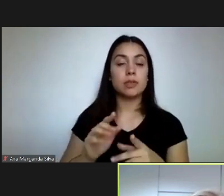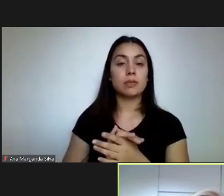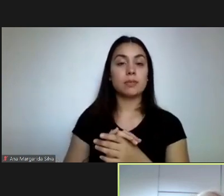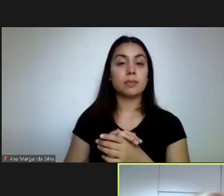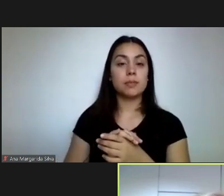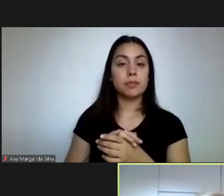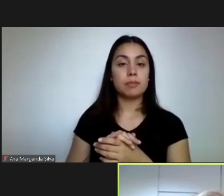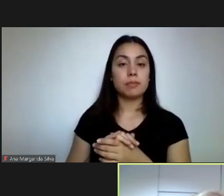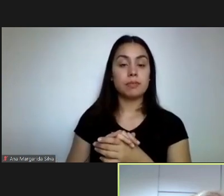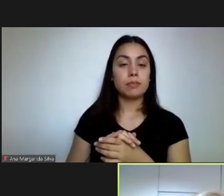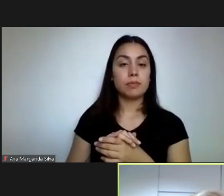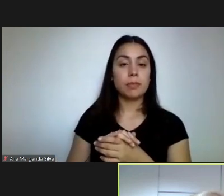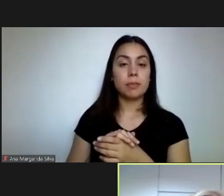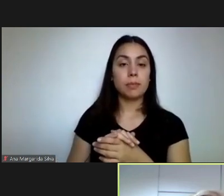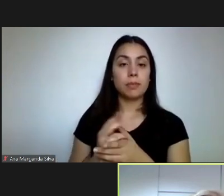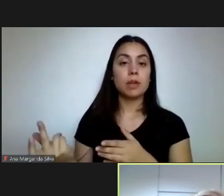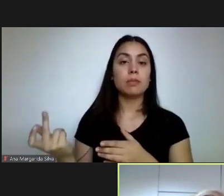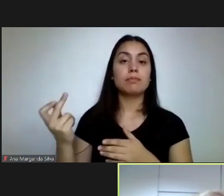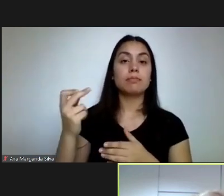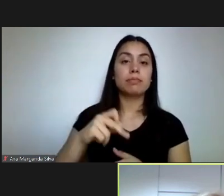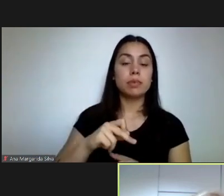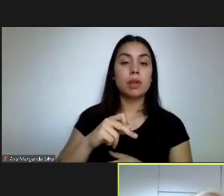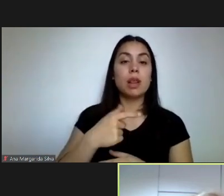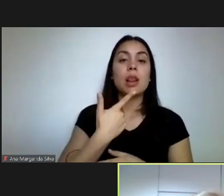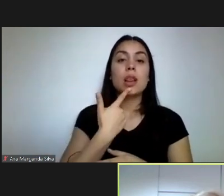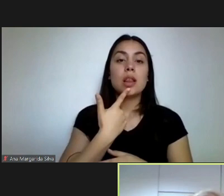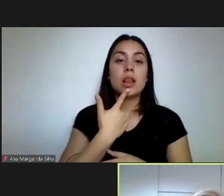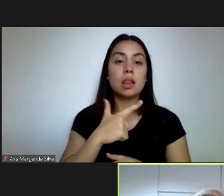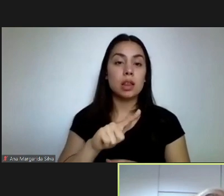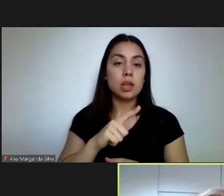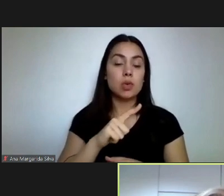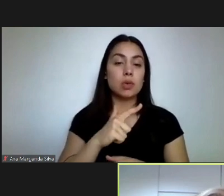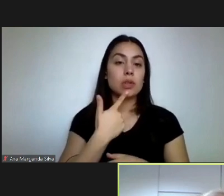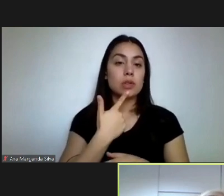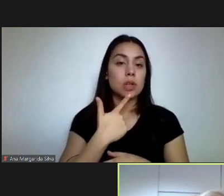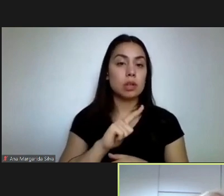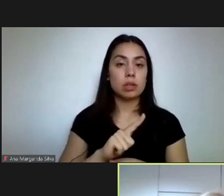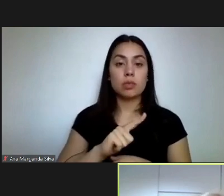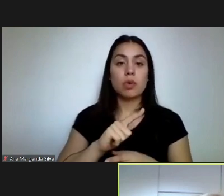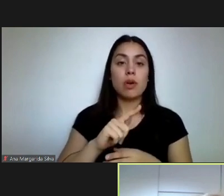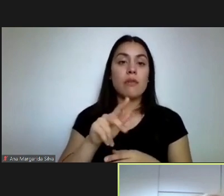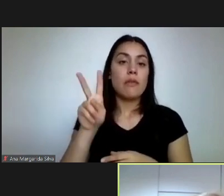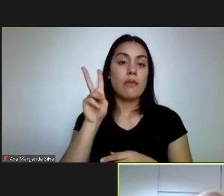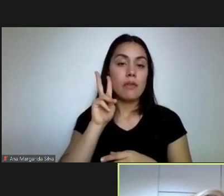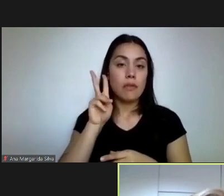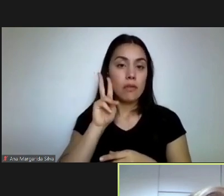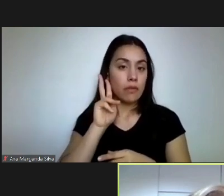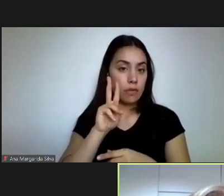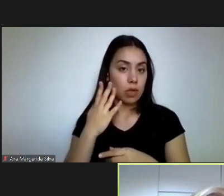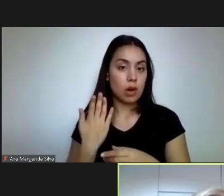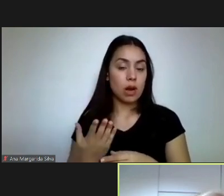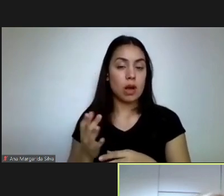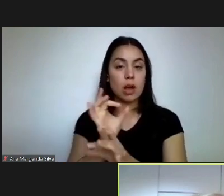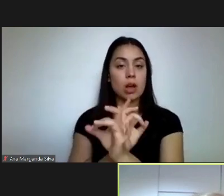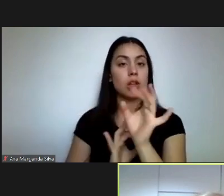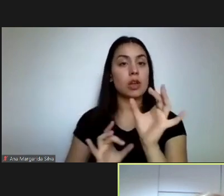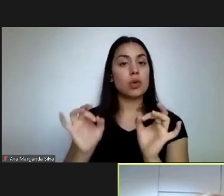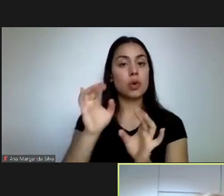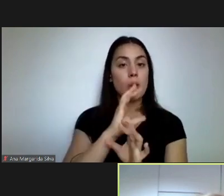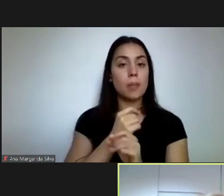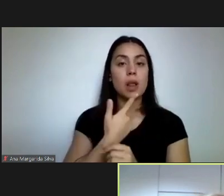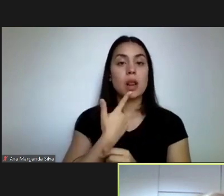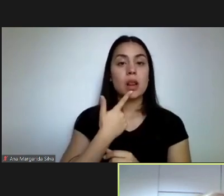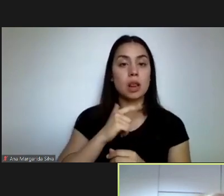vêm não só das línguas que são valorizadas como línguas, enfim, que a Europa no seu projeto conhece e valoriza, e nós todos queremos